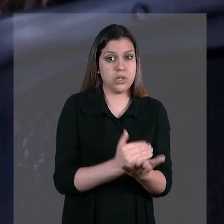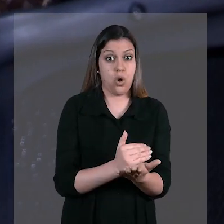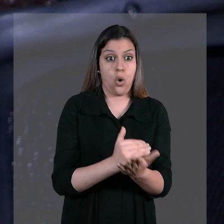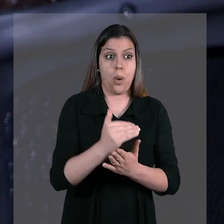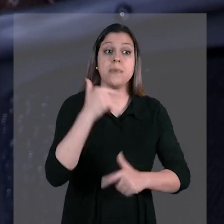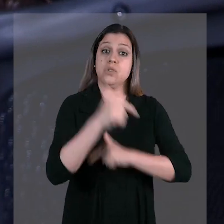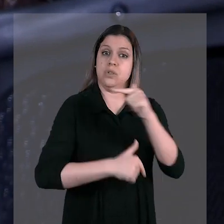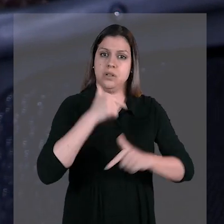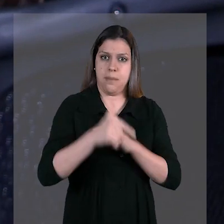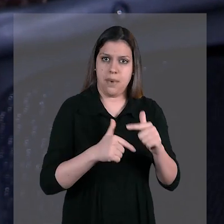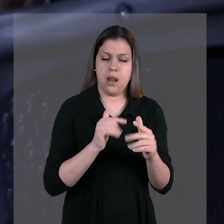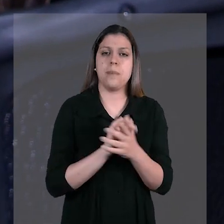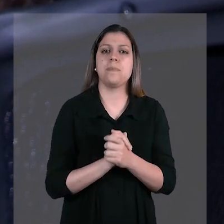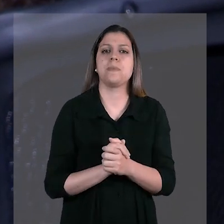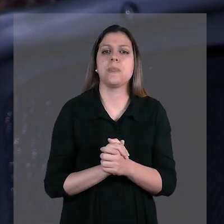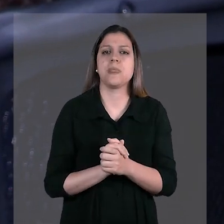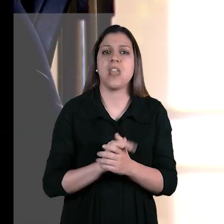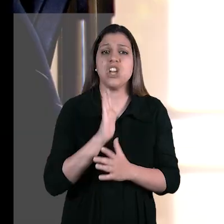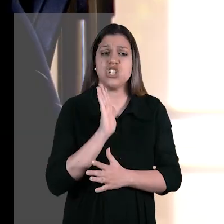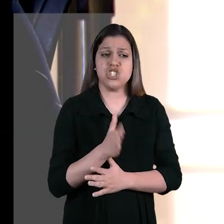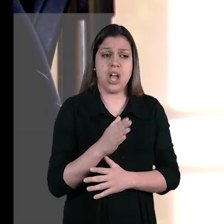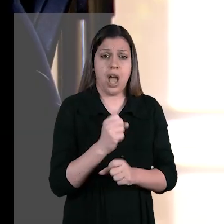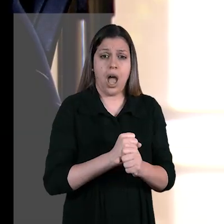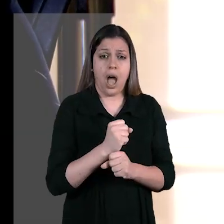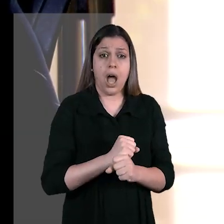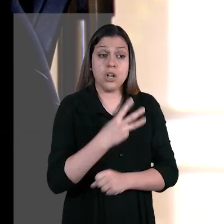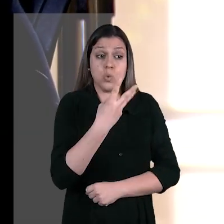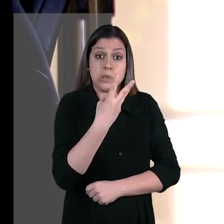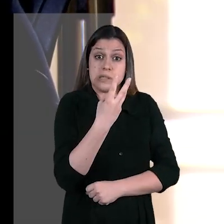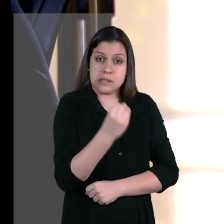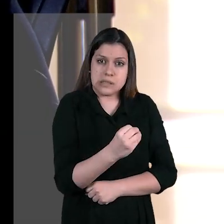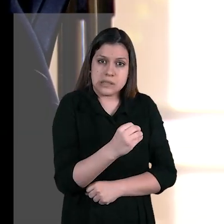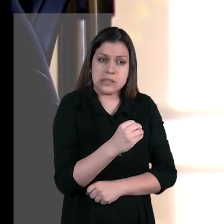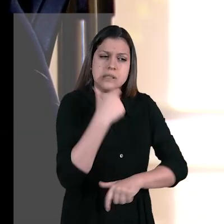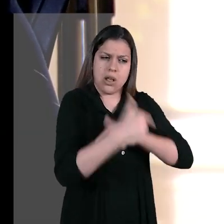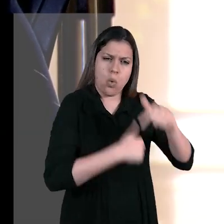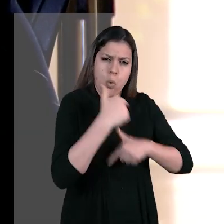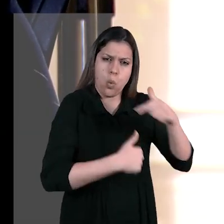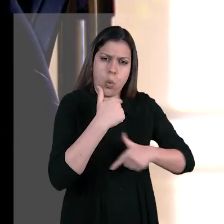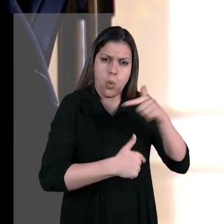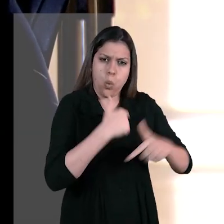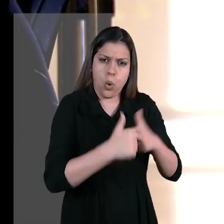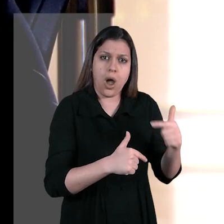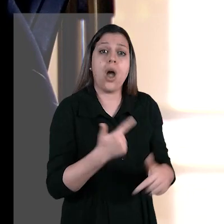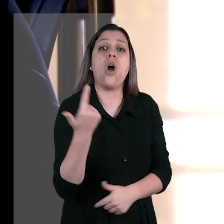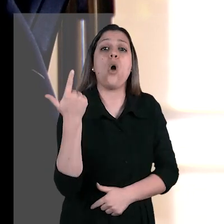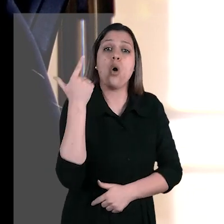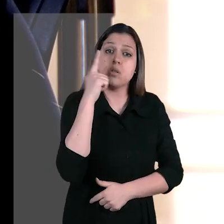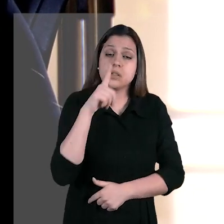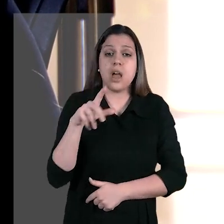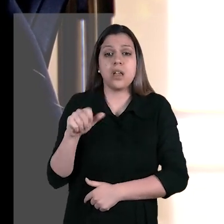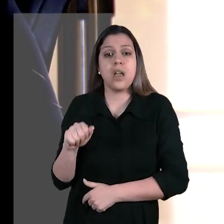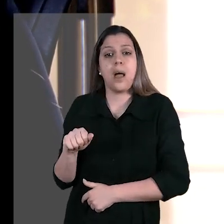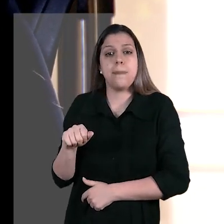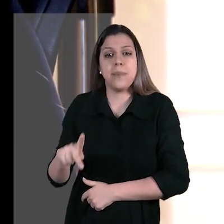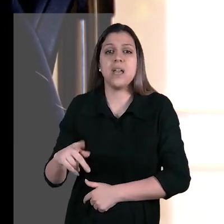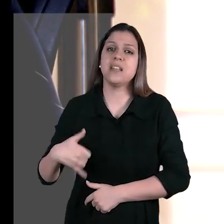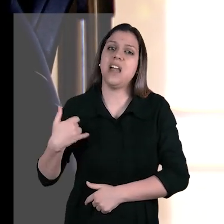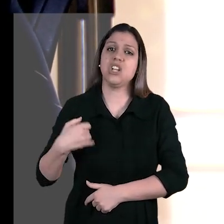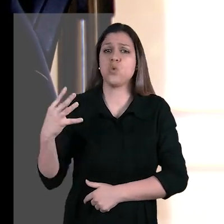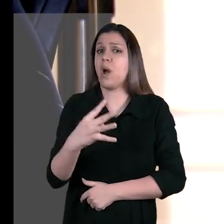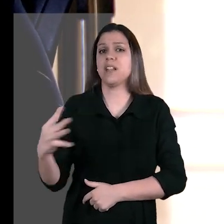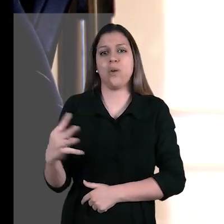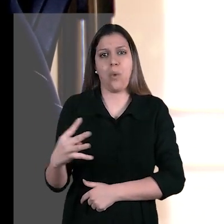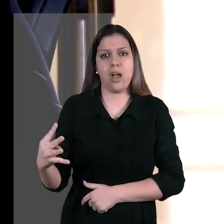idade, com 30 anos de contribuição, ela poderia se aposentar aos 44 anos de